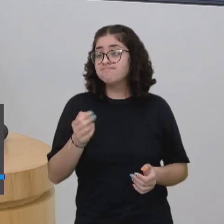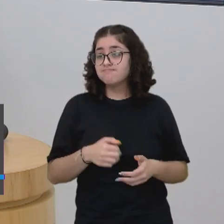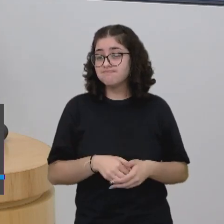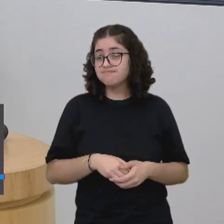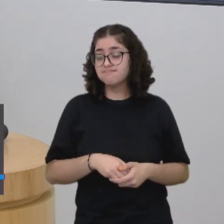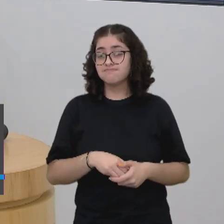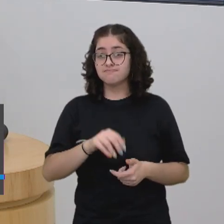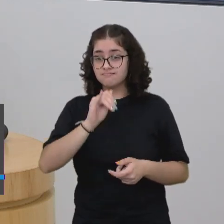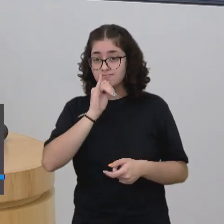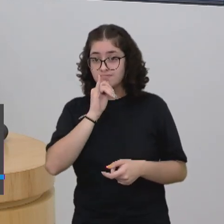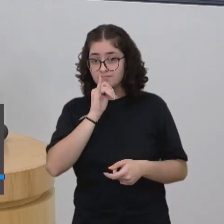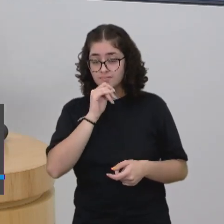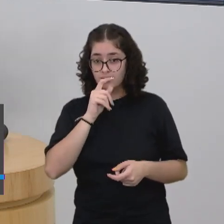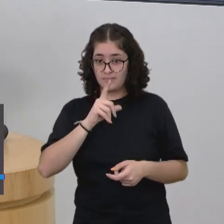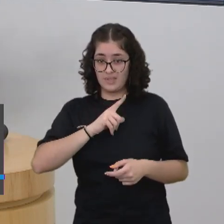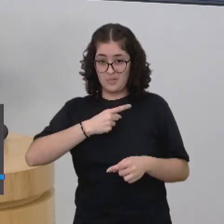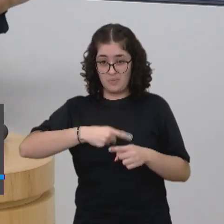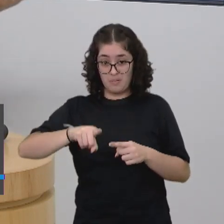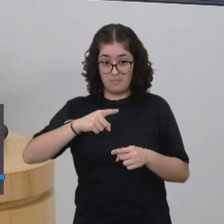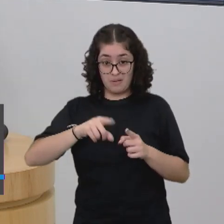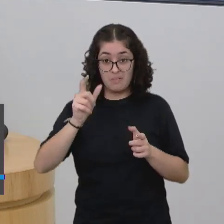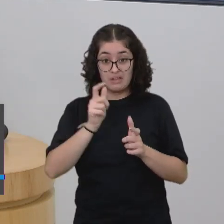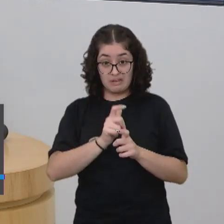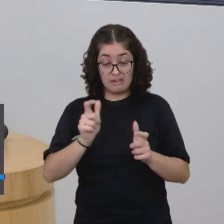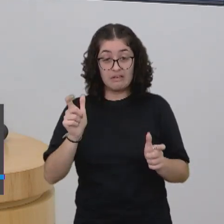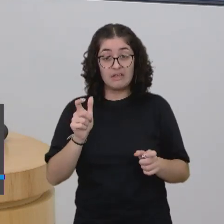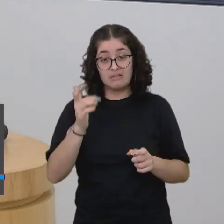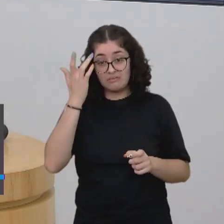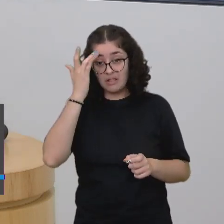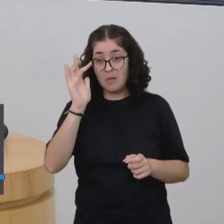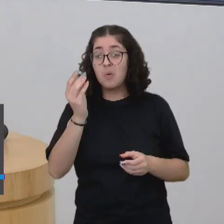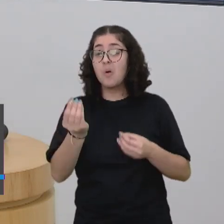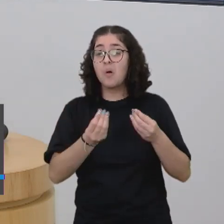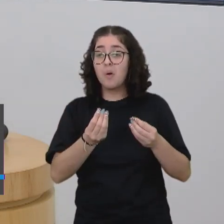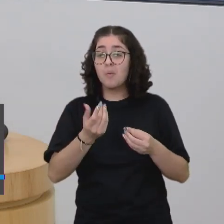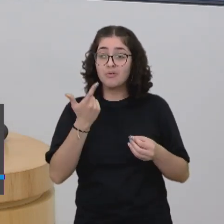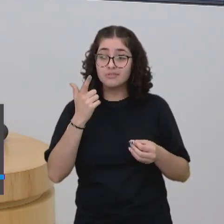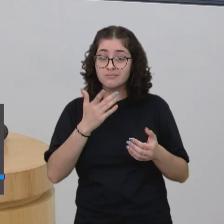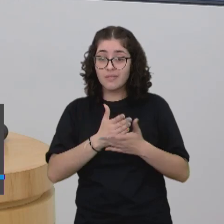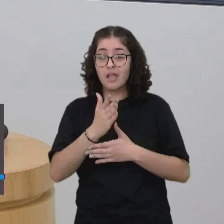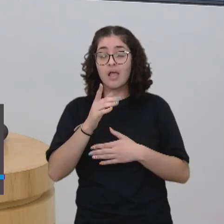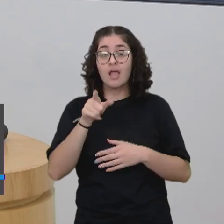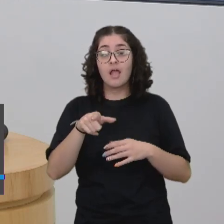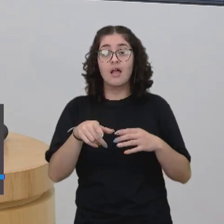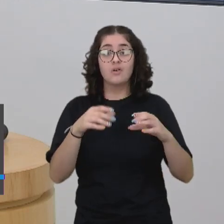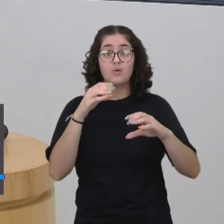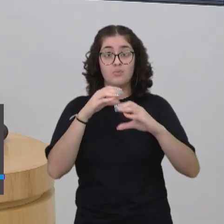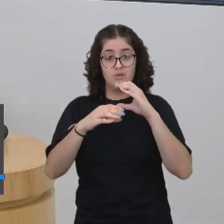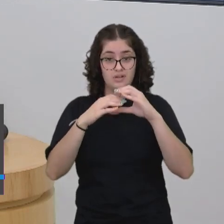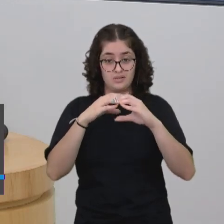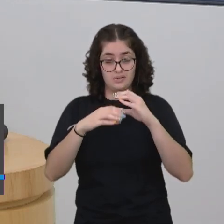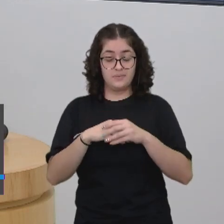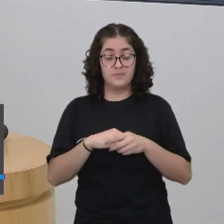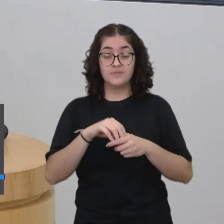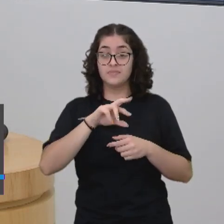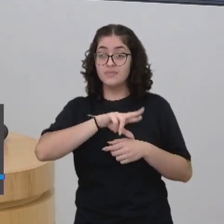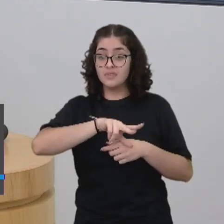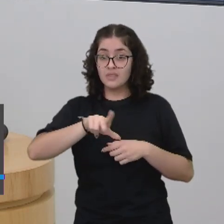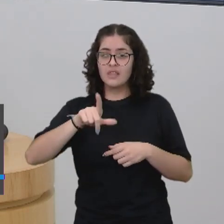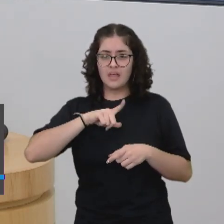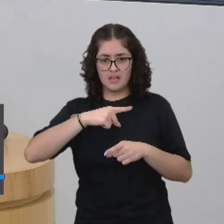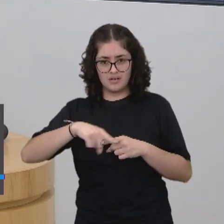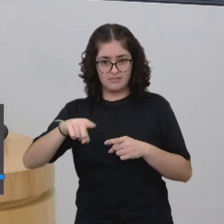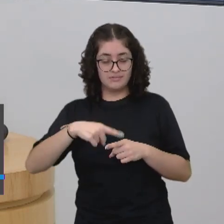de estamos com um problema muito grande que a gente ainda não sabe como resolver, sejam as comunicações. Nas outras áreas tem